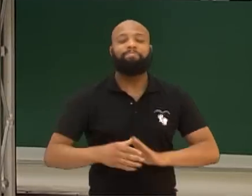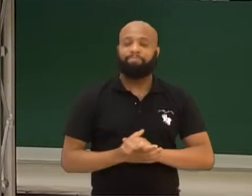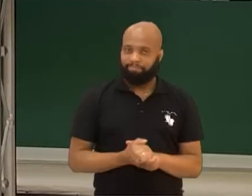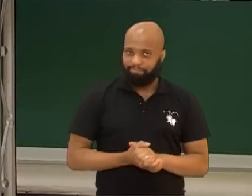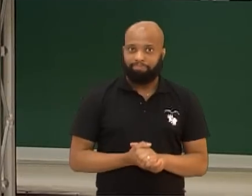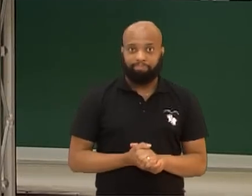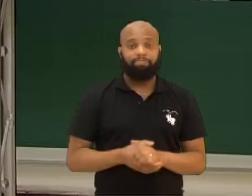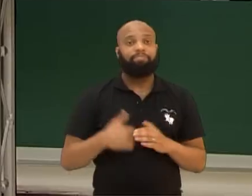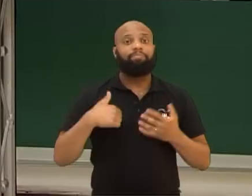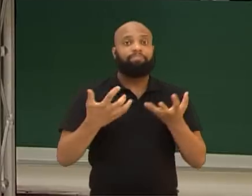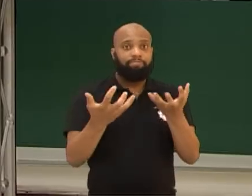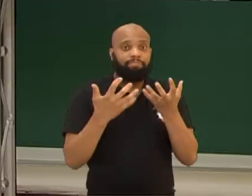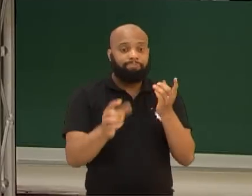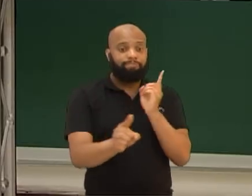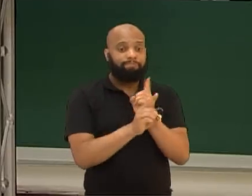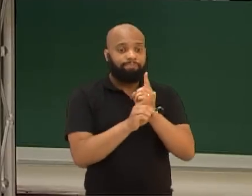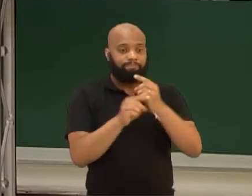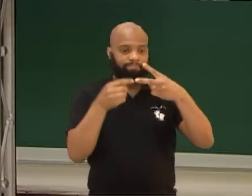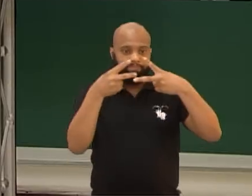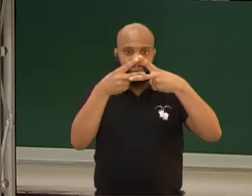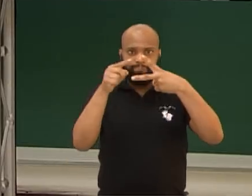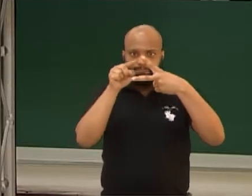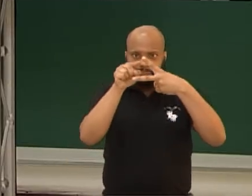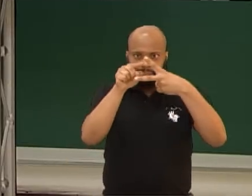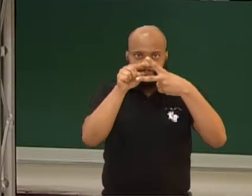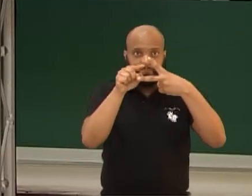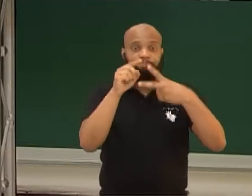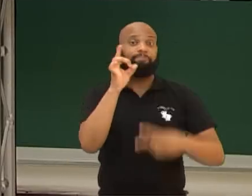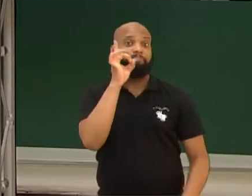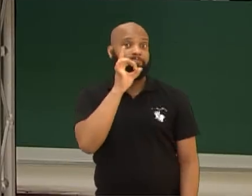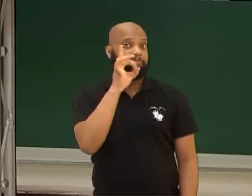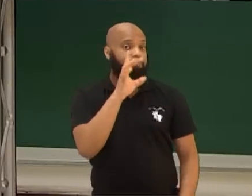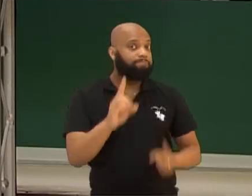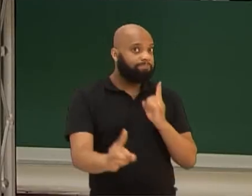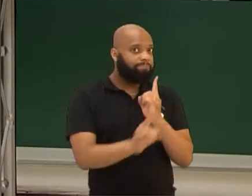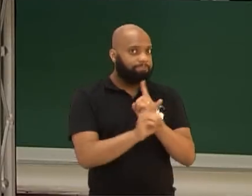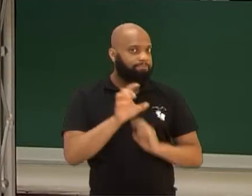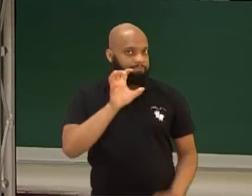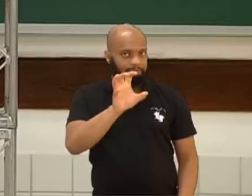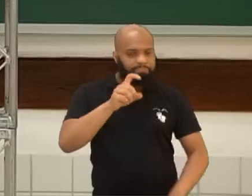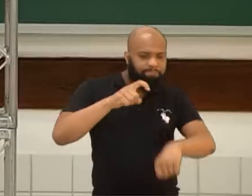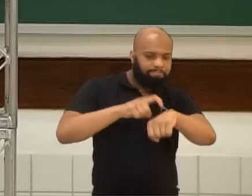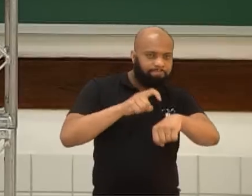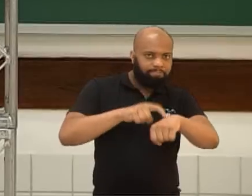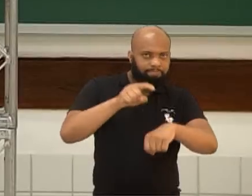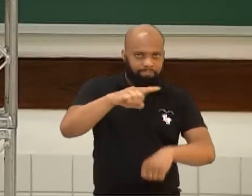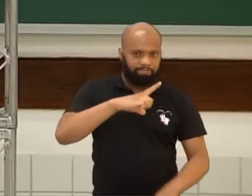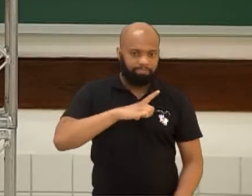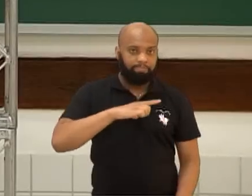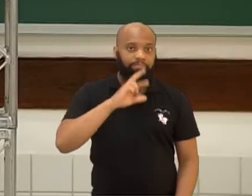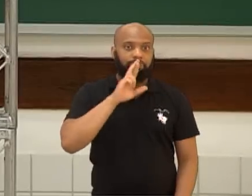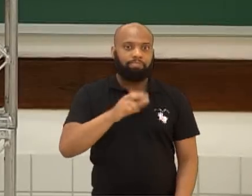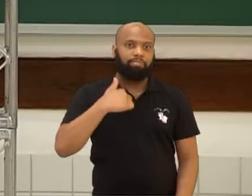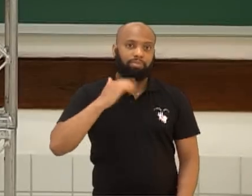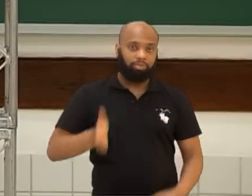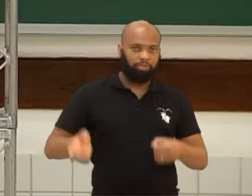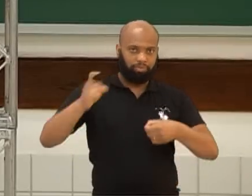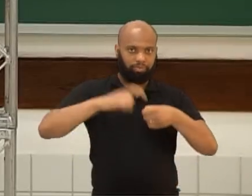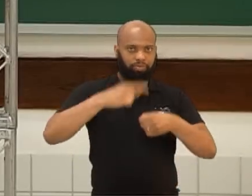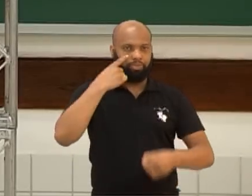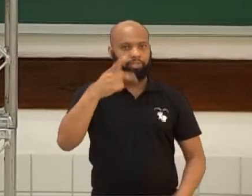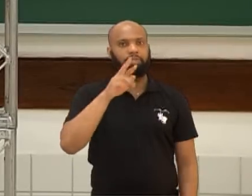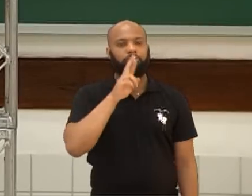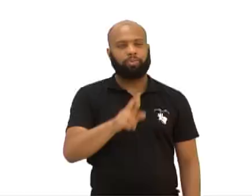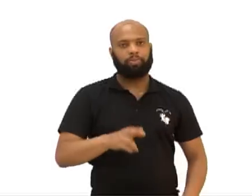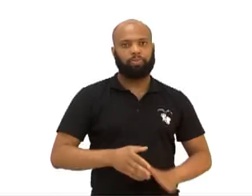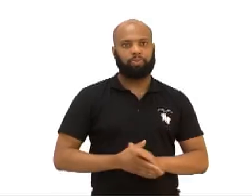tá? E eu quero descobrir esse aqui, ó, o meu desconhecido, ok? Vou dar um tempinho para vocês e já volto